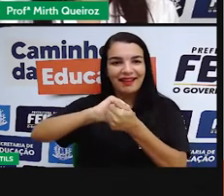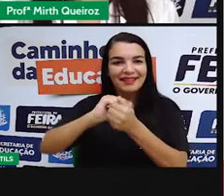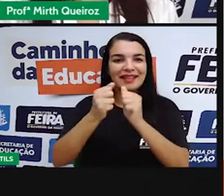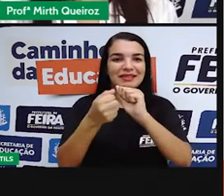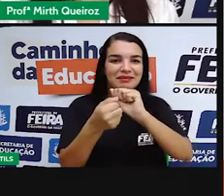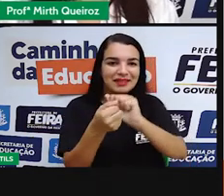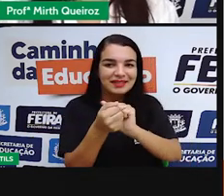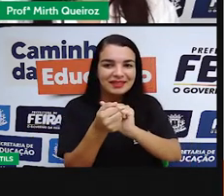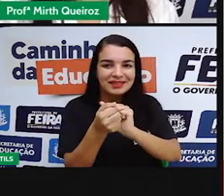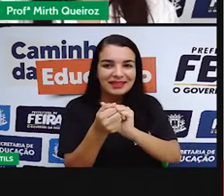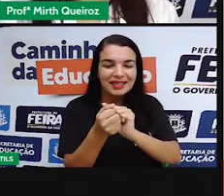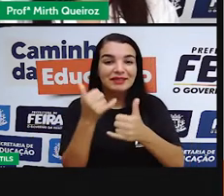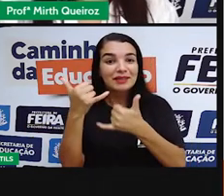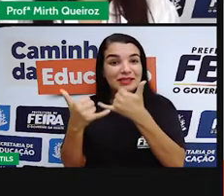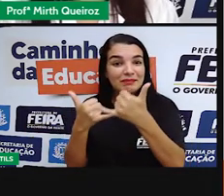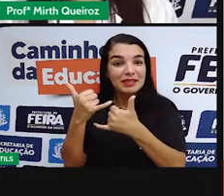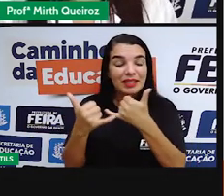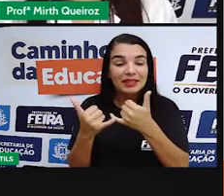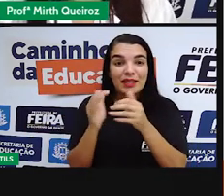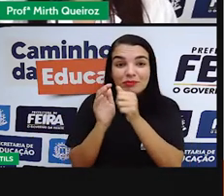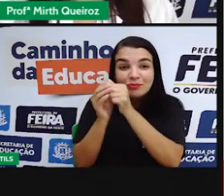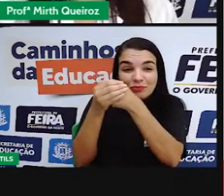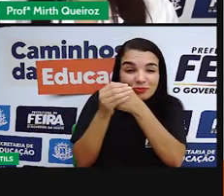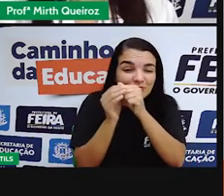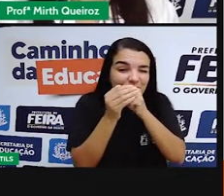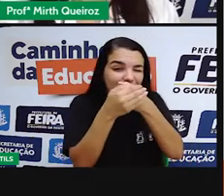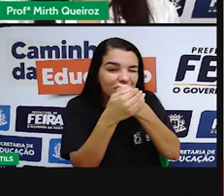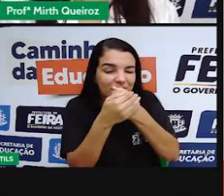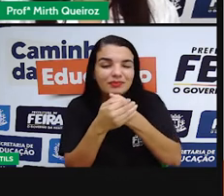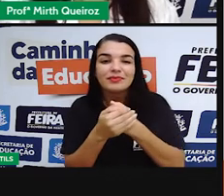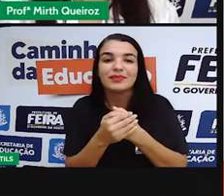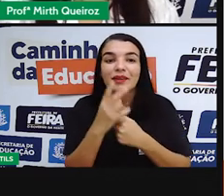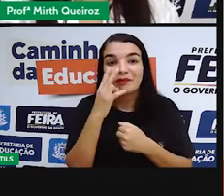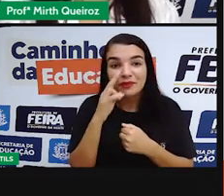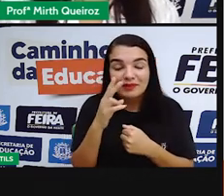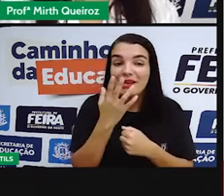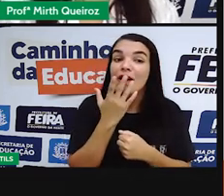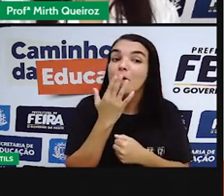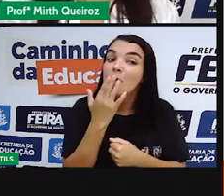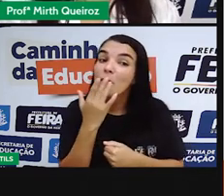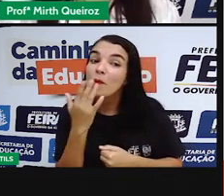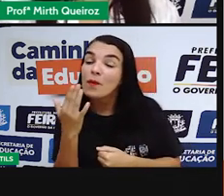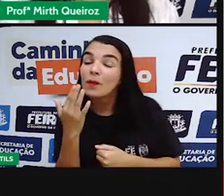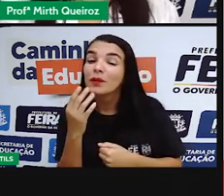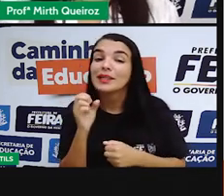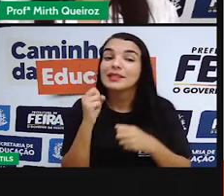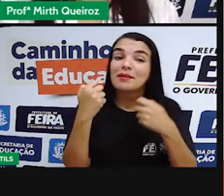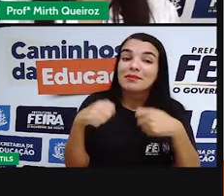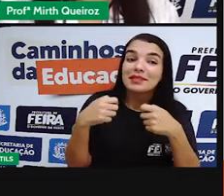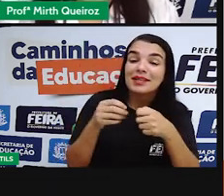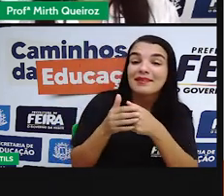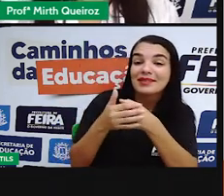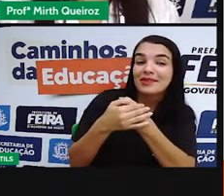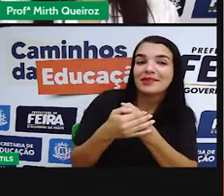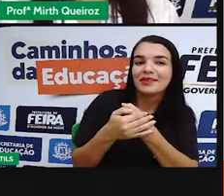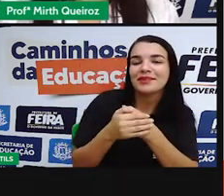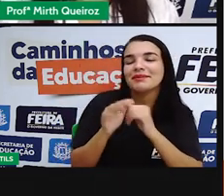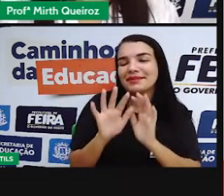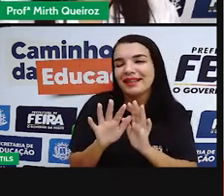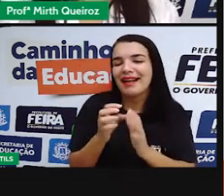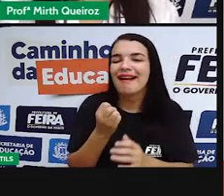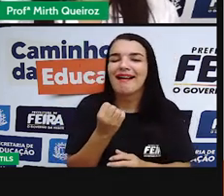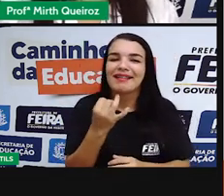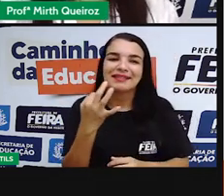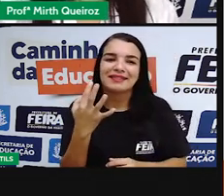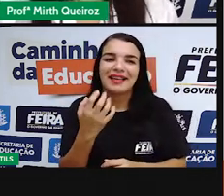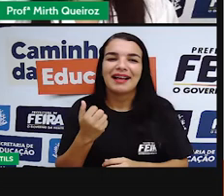adaptação lá, né? Do pique-esconde. Obviamente que vocês não vão contar mais de 800 mil, né? Só foi